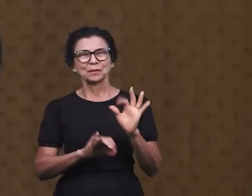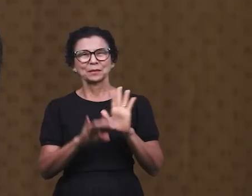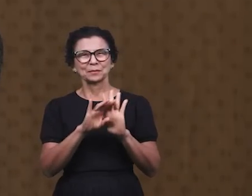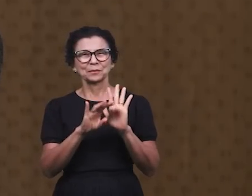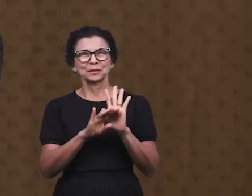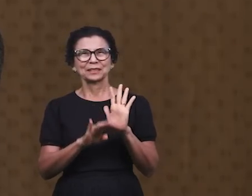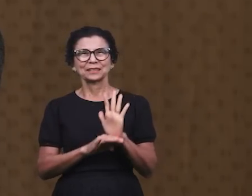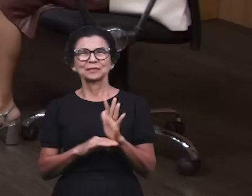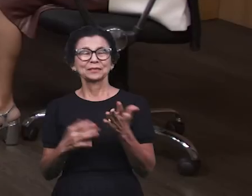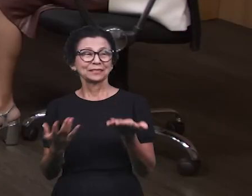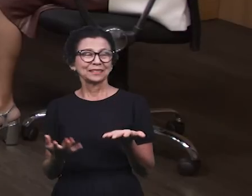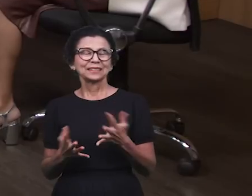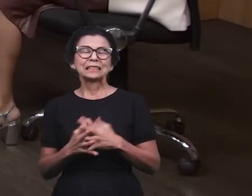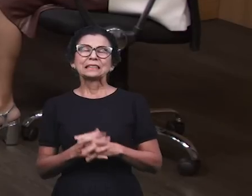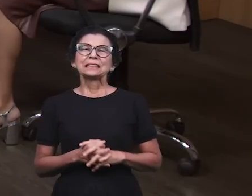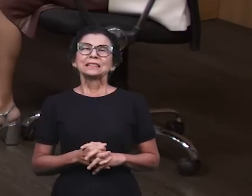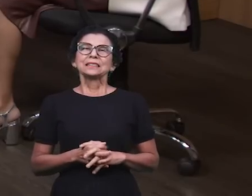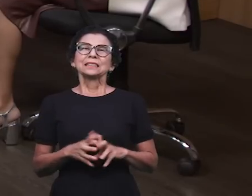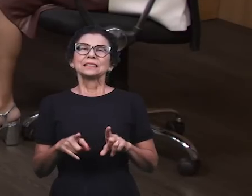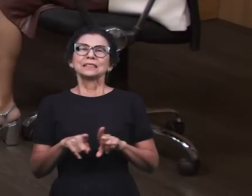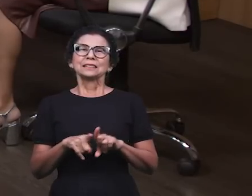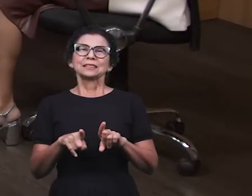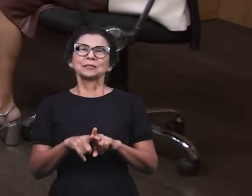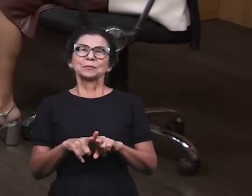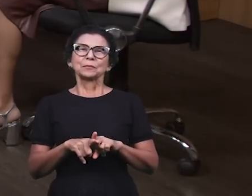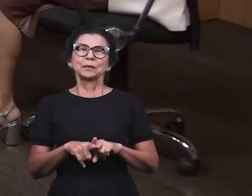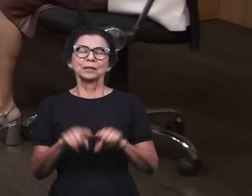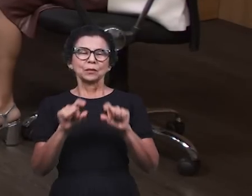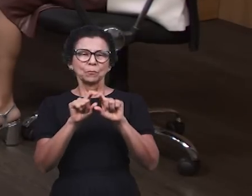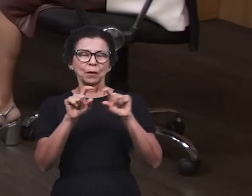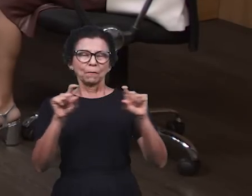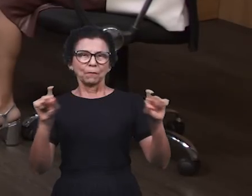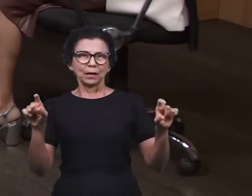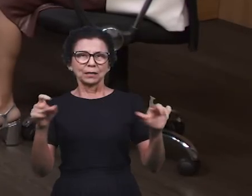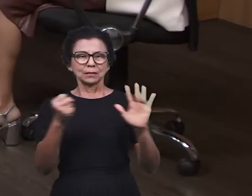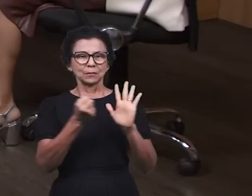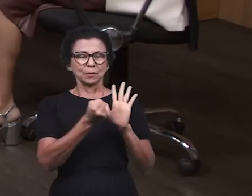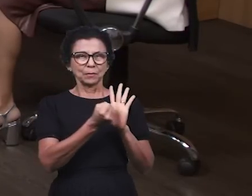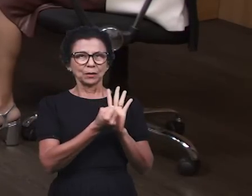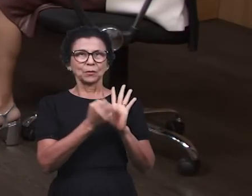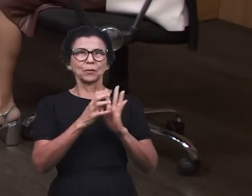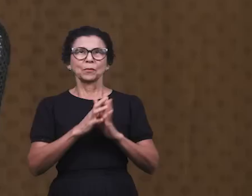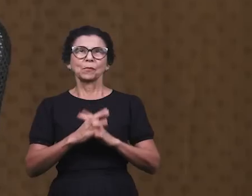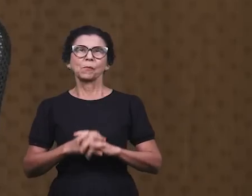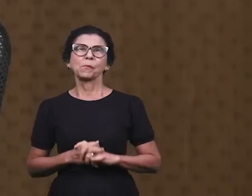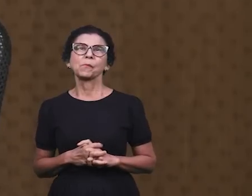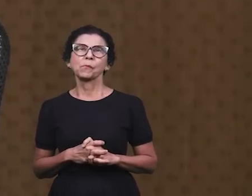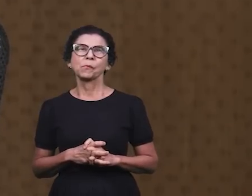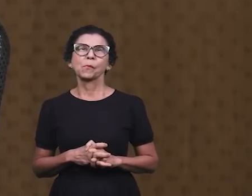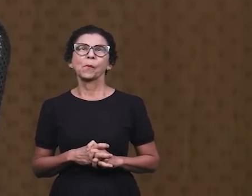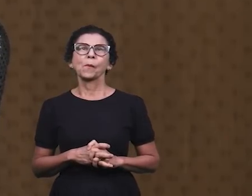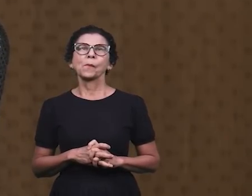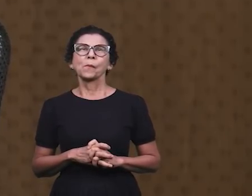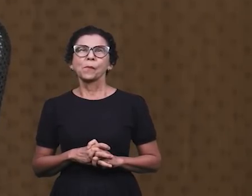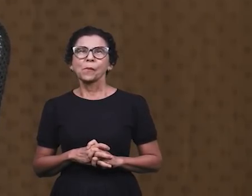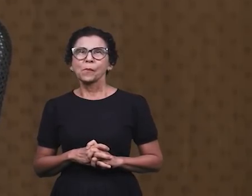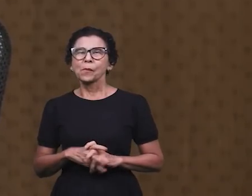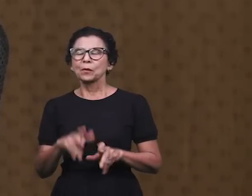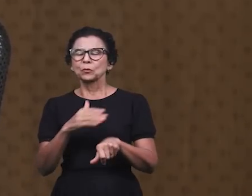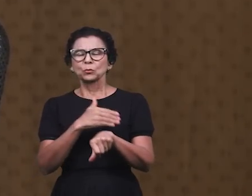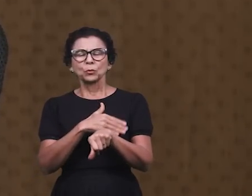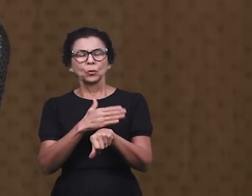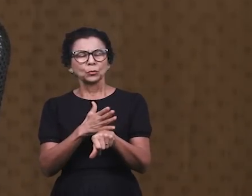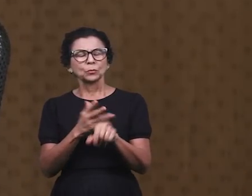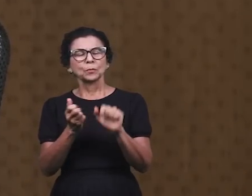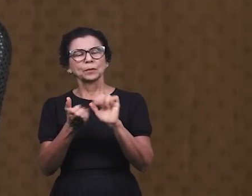né, Pastor Josias? Amém. E eu queria deixar a frase que mais me marcou deste programa, dos dois, que é: nós temos que louvar o Senhor em todo